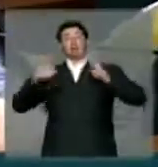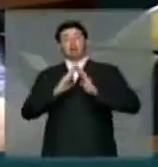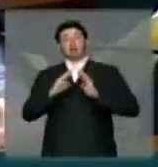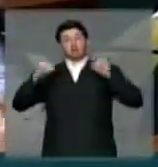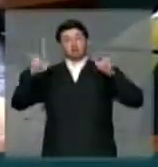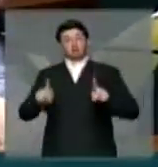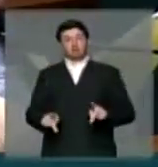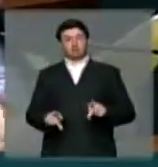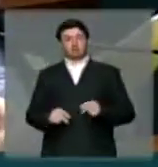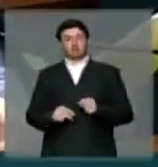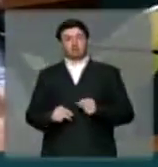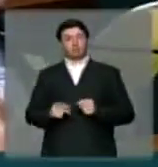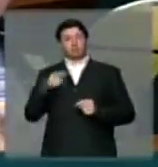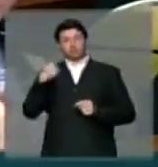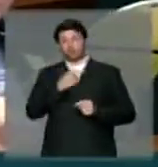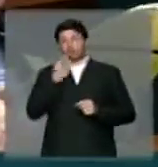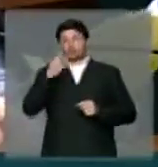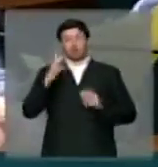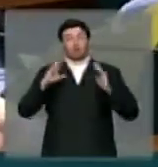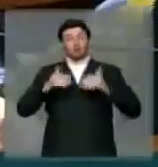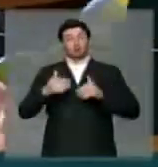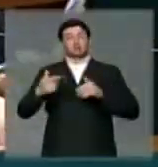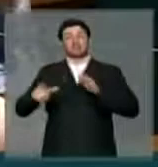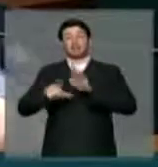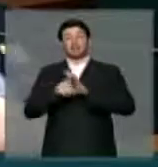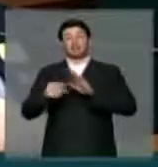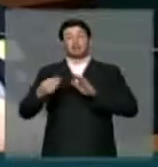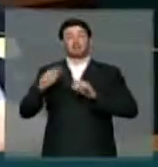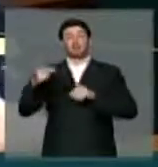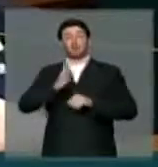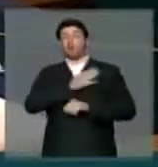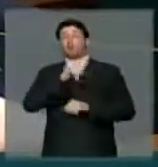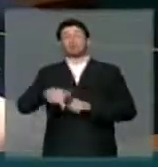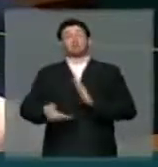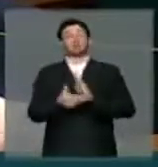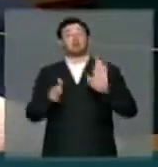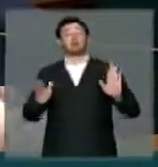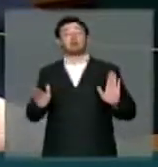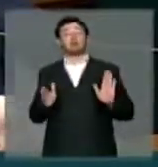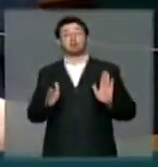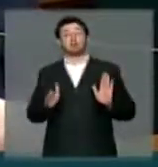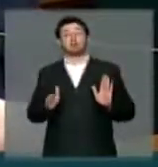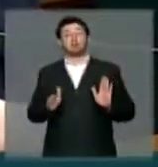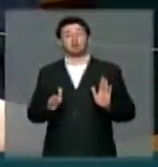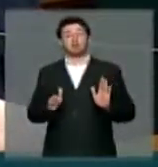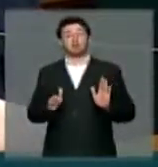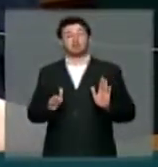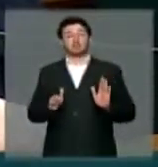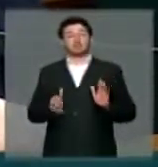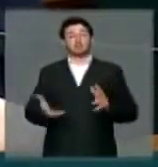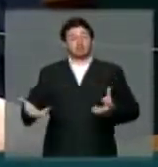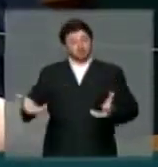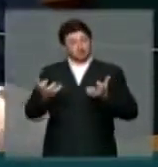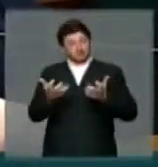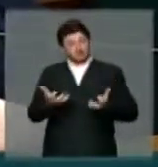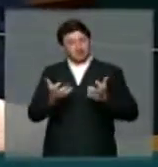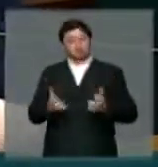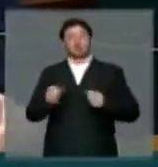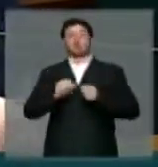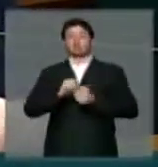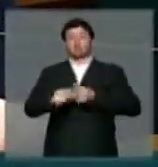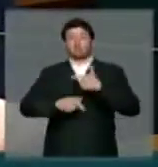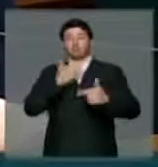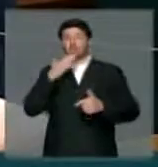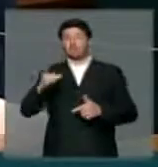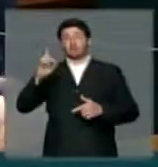povo, no mínimo a gente tem que dizer, a Comissão de Legislação Participativa é o coração da casa. Digamos assim, uma casa que se pretende, né, no exercício